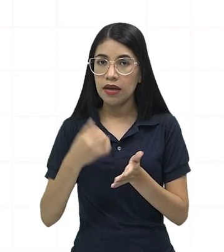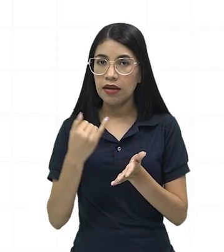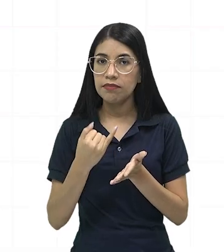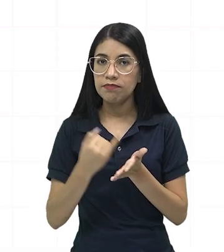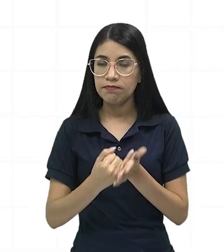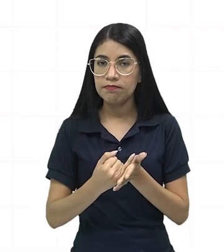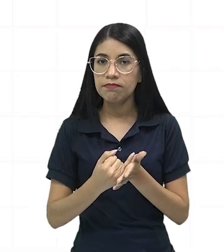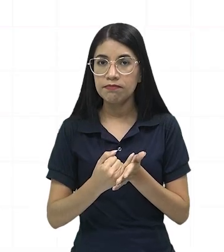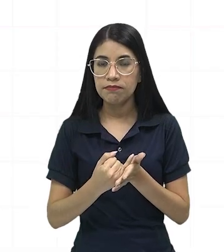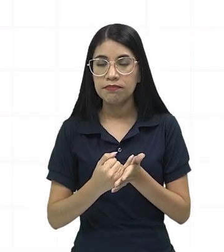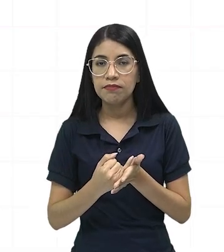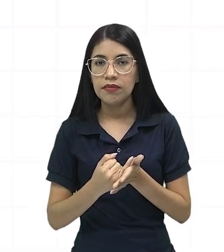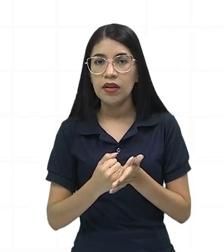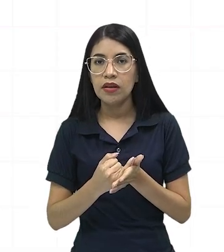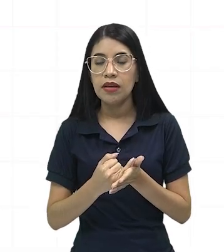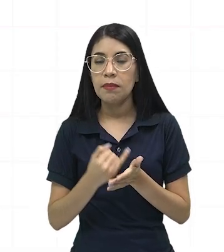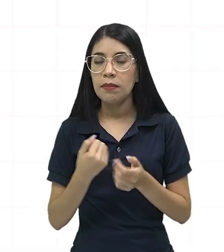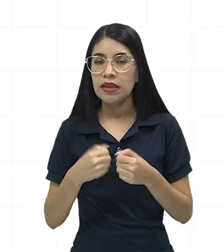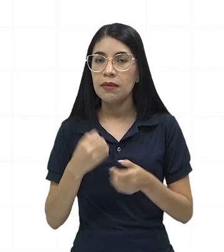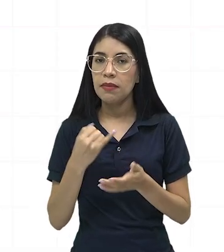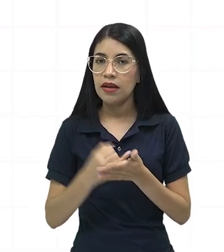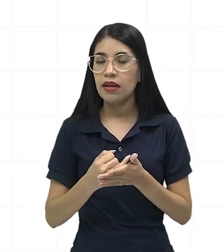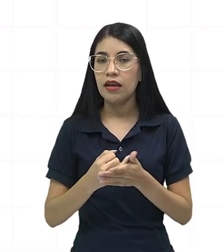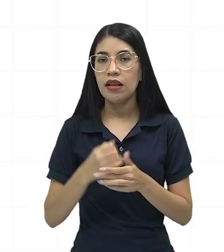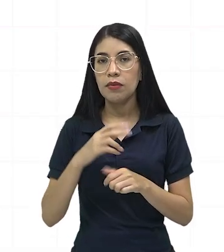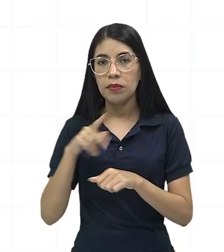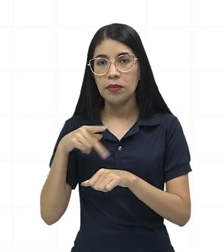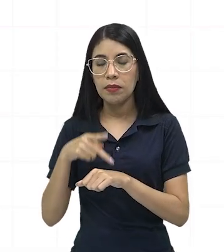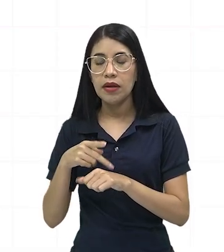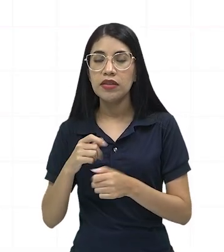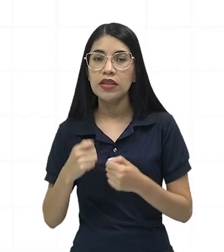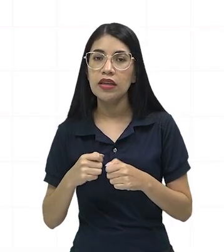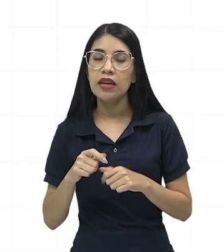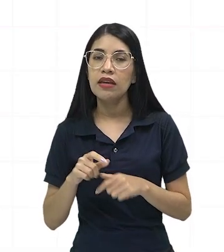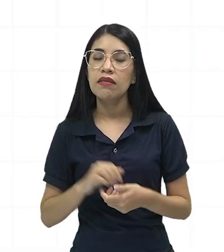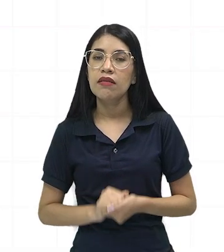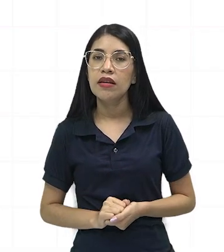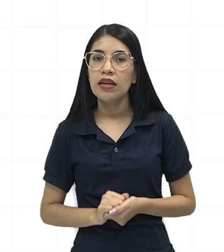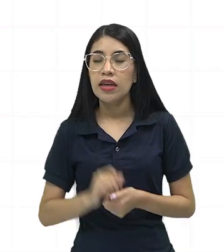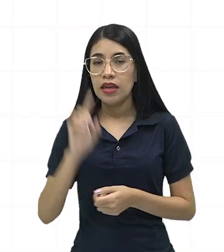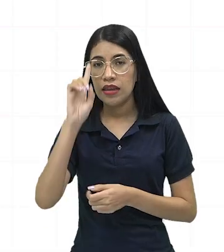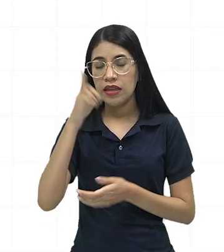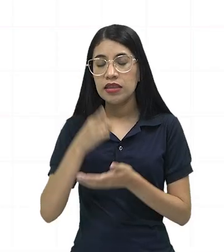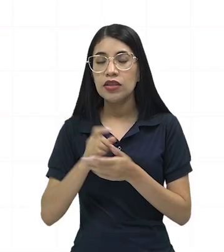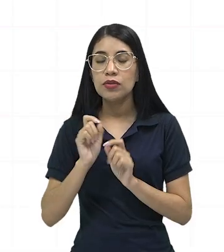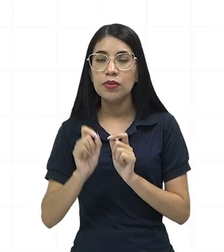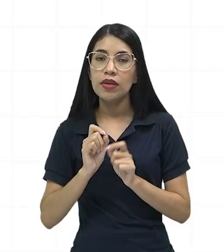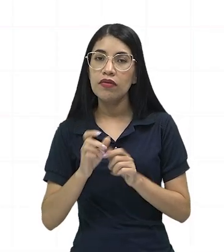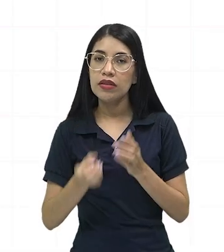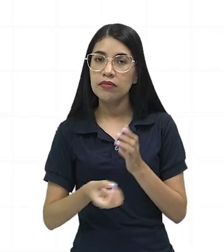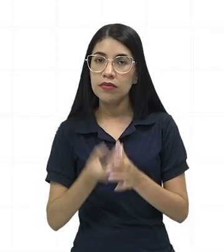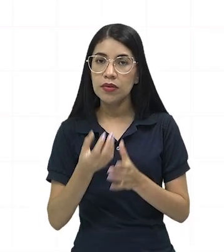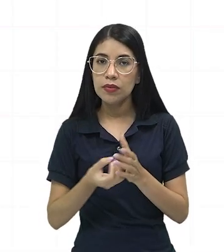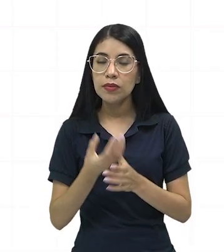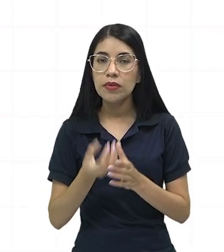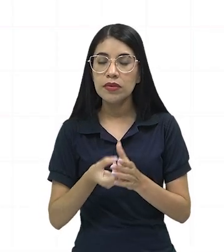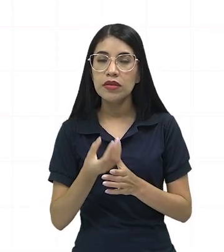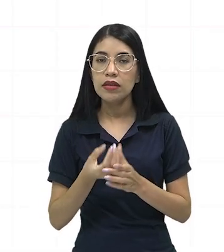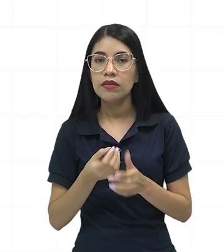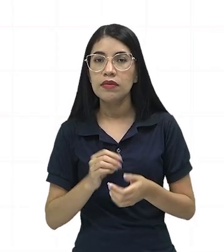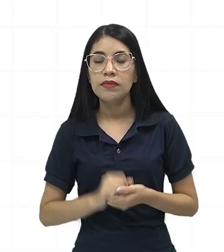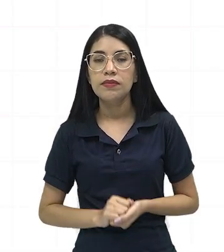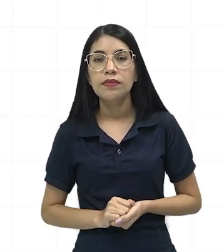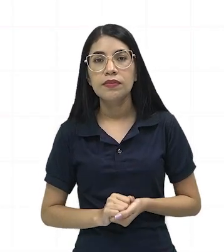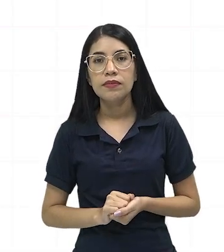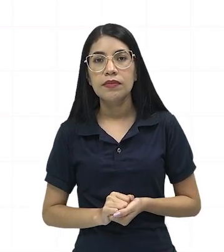impostos, né? Impostos ao Estado, já que quem determina o que vai ser produzido ali, né? Basicamente